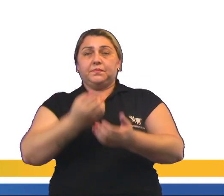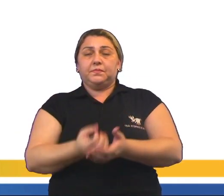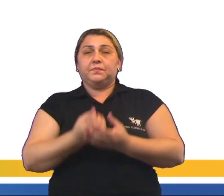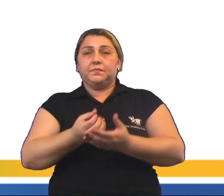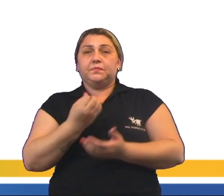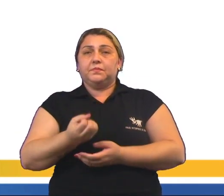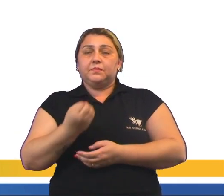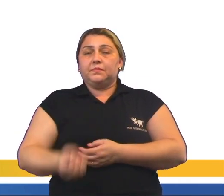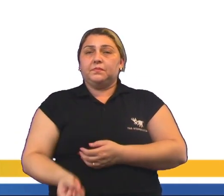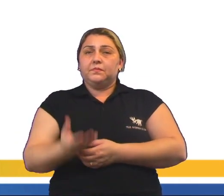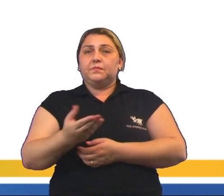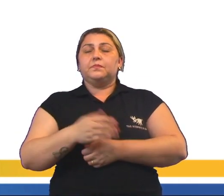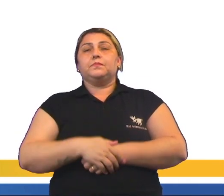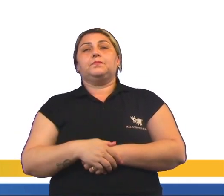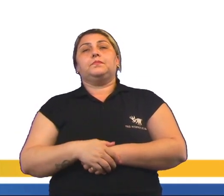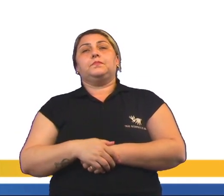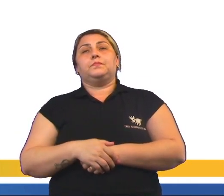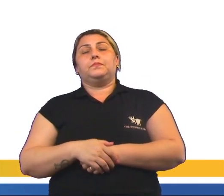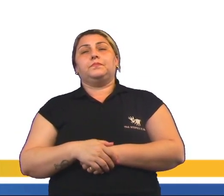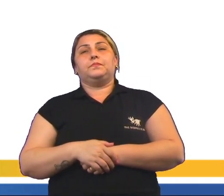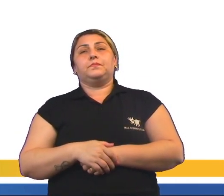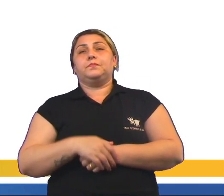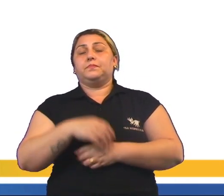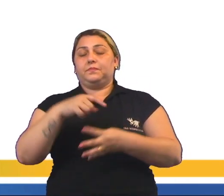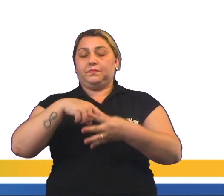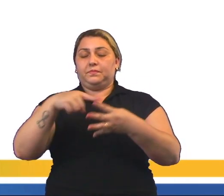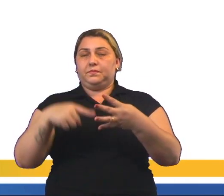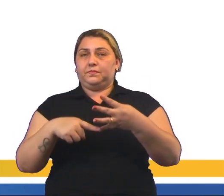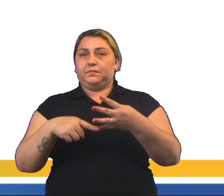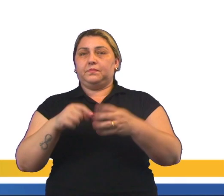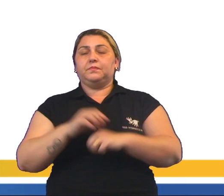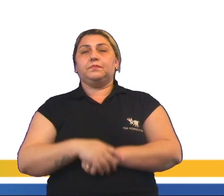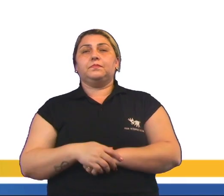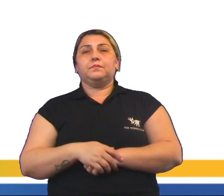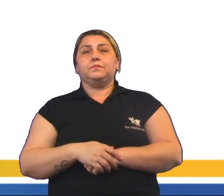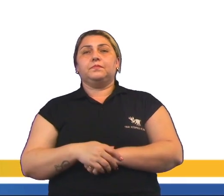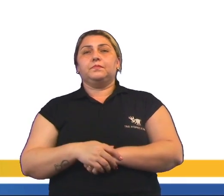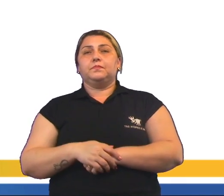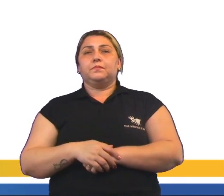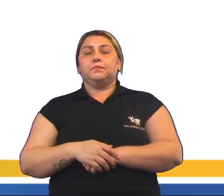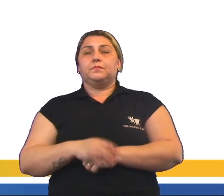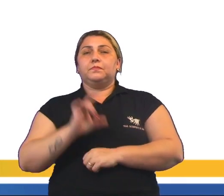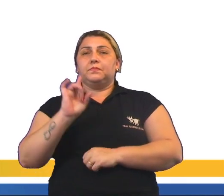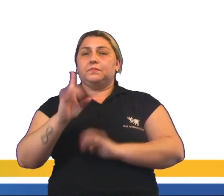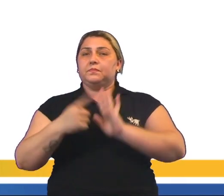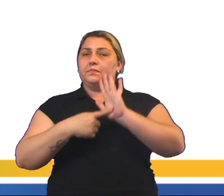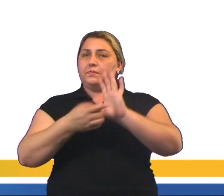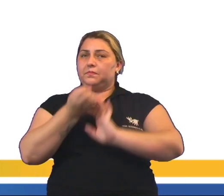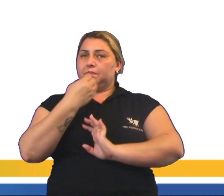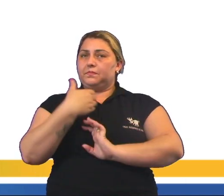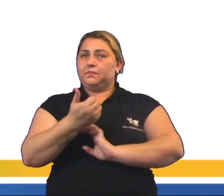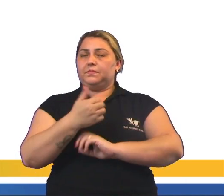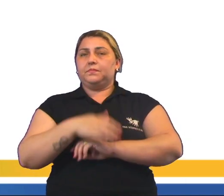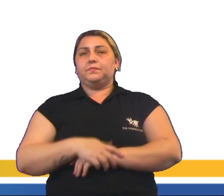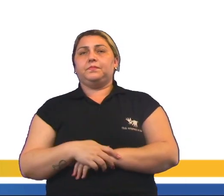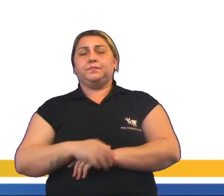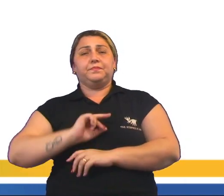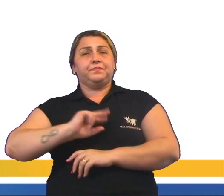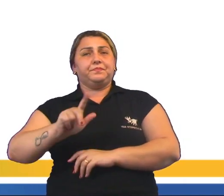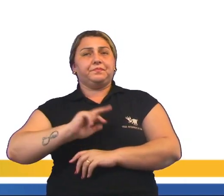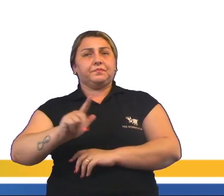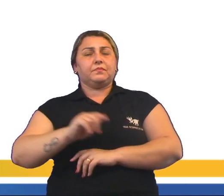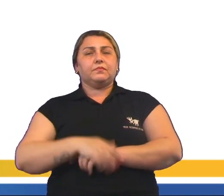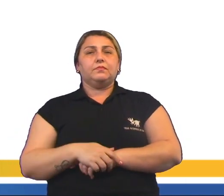brinca. Dado estatístico, 4. Aí, essa é uma pesquisa, essa é uma amostra. Tudo bem, pessoal? Não